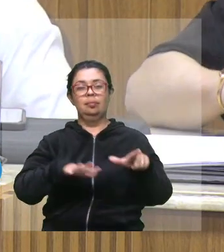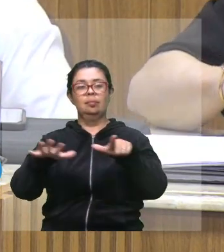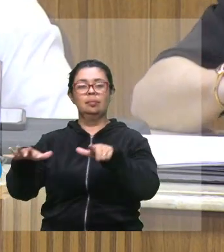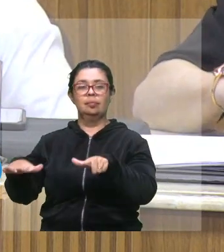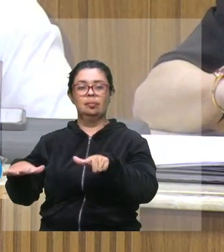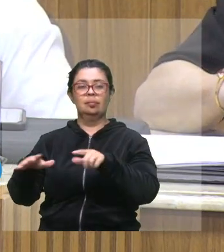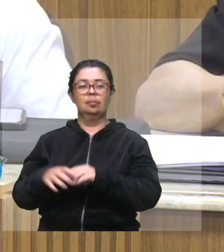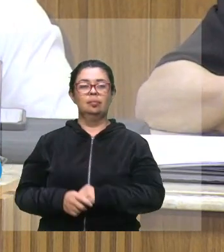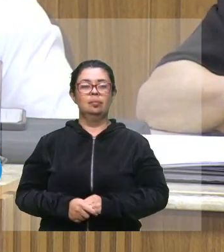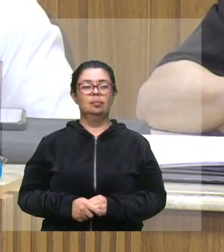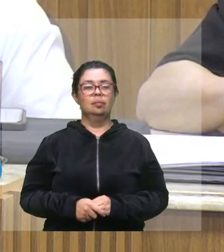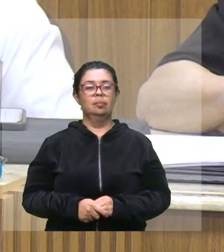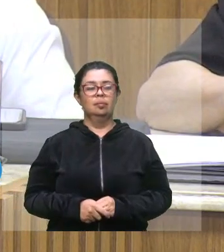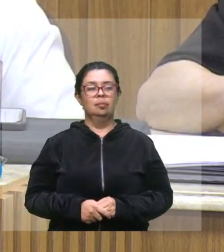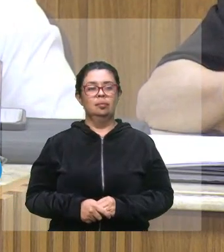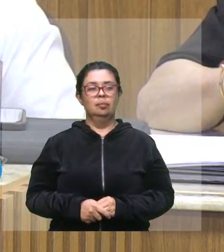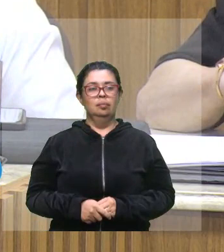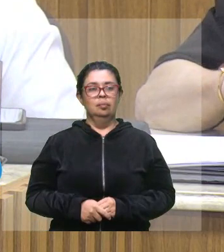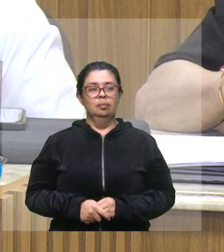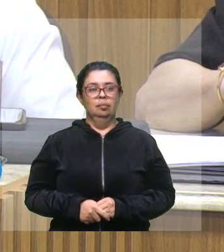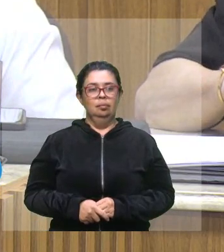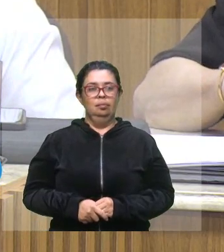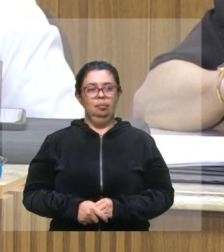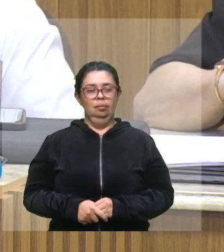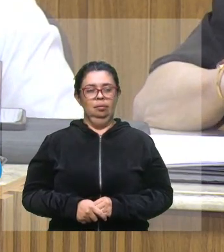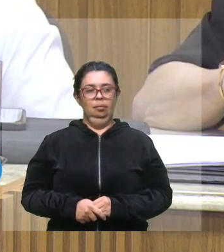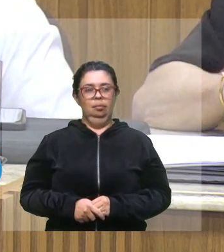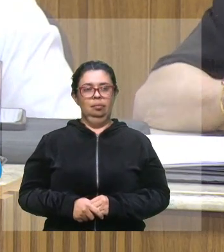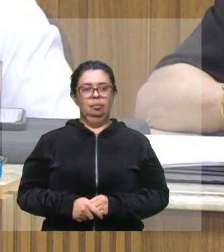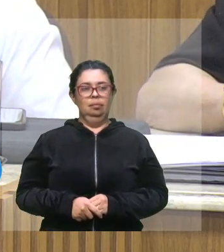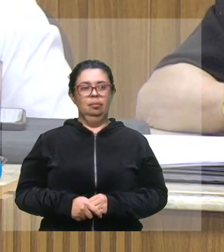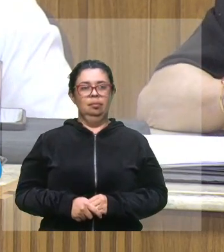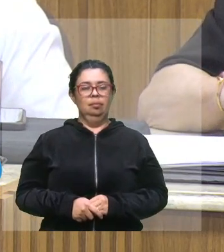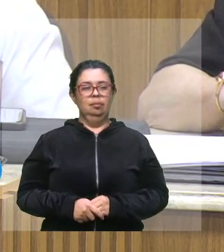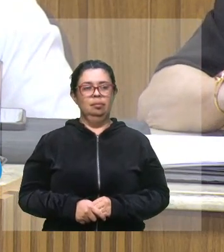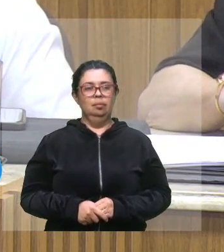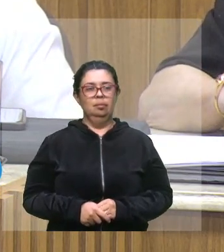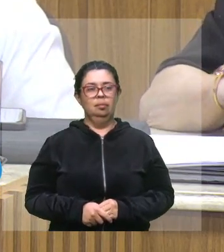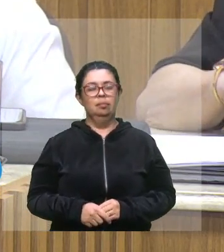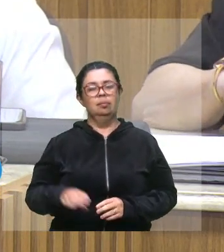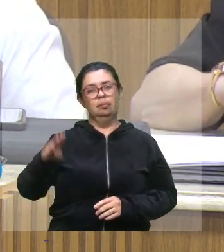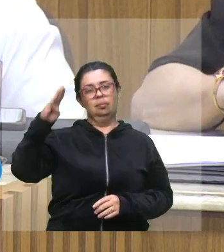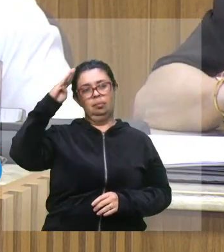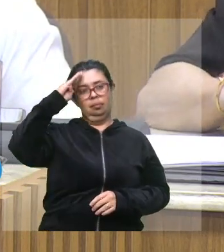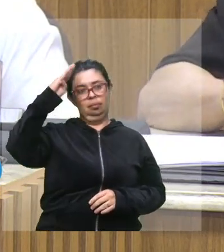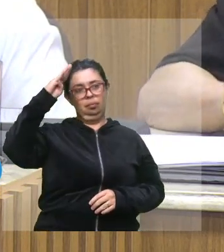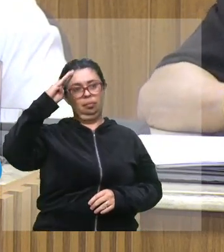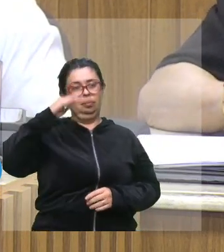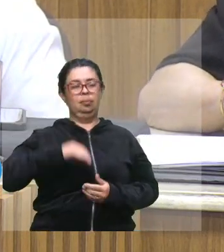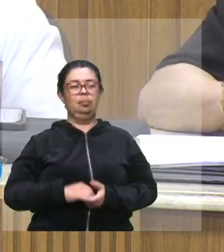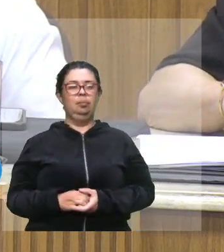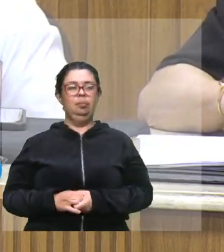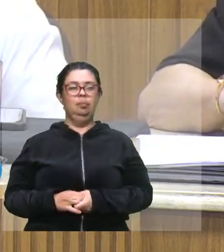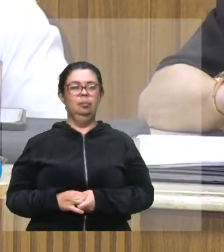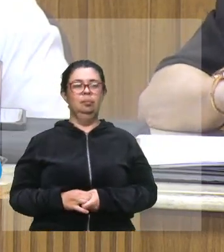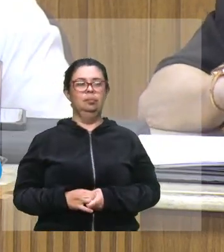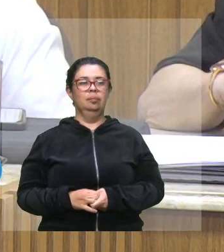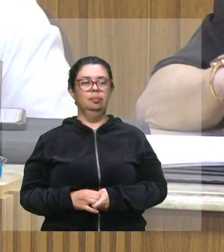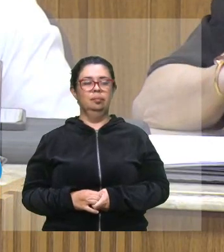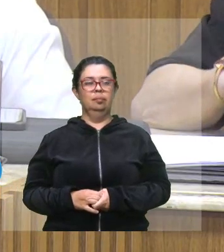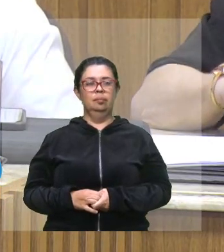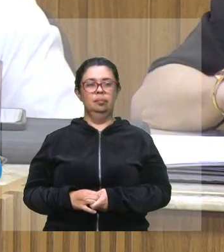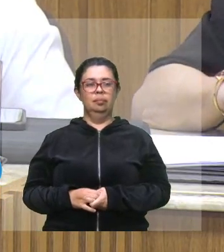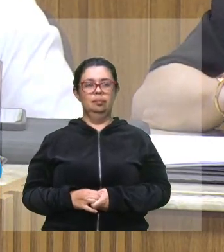aí, né, a oportunidade de, com o sargento Valmir, né, tive a visita dele no